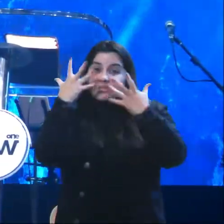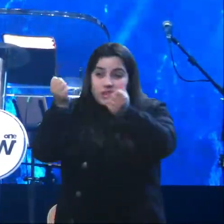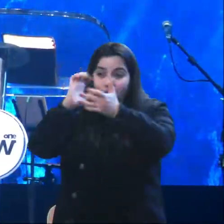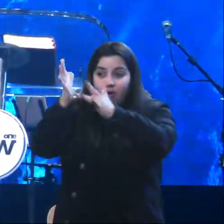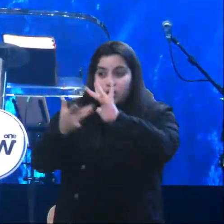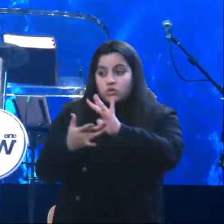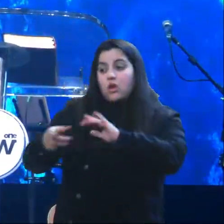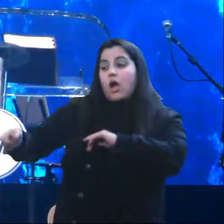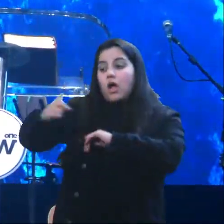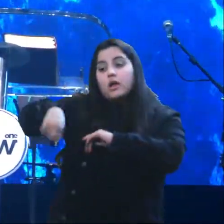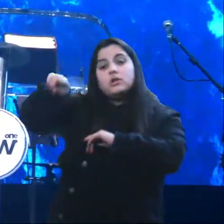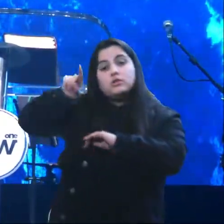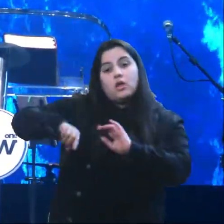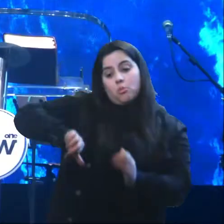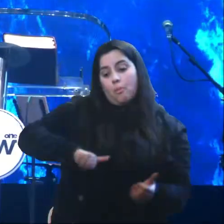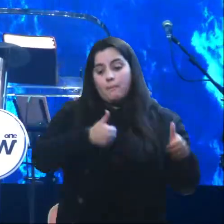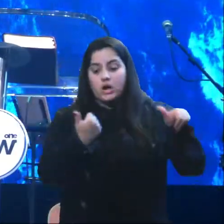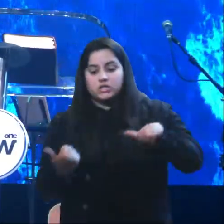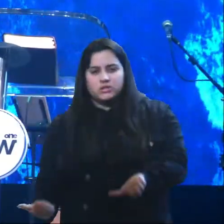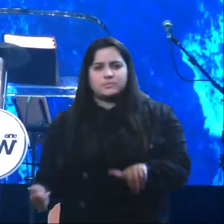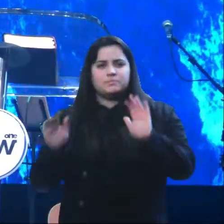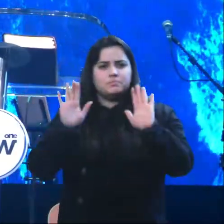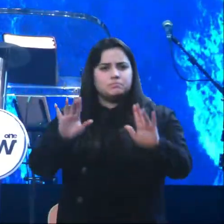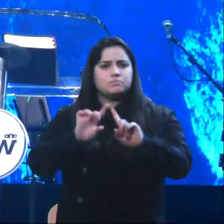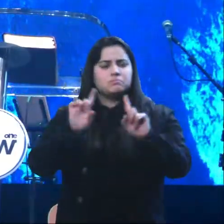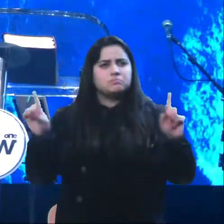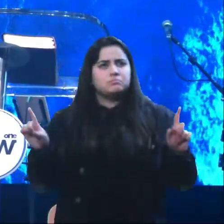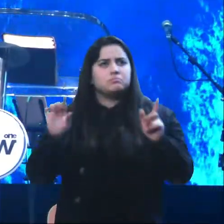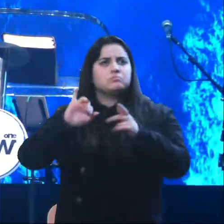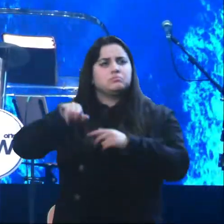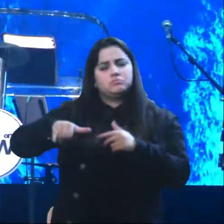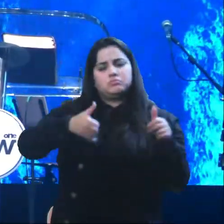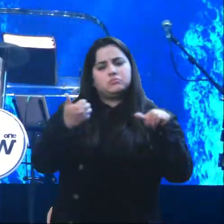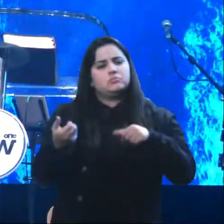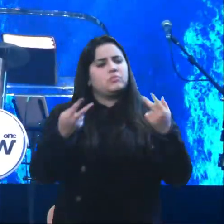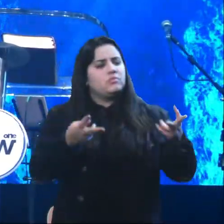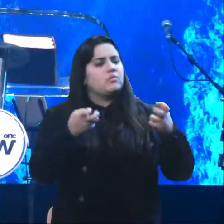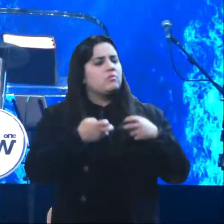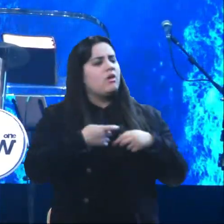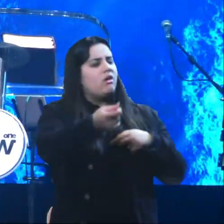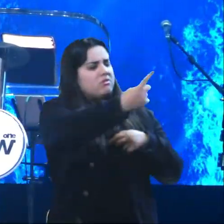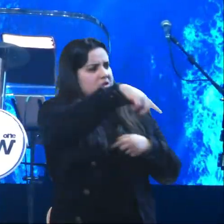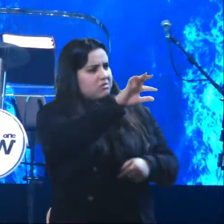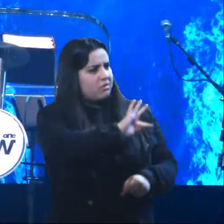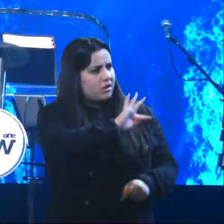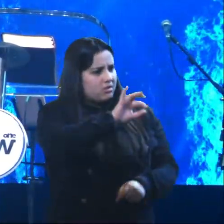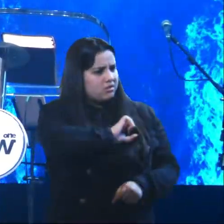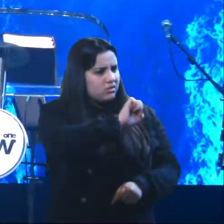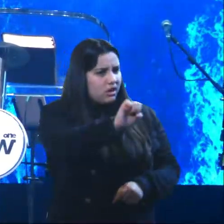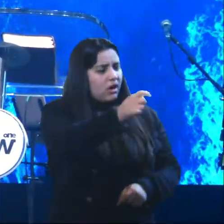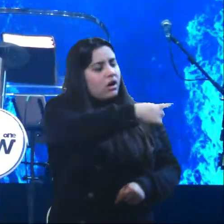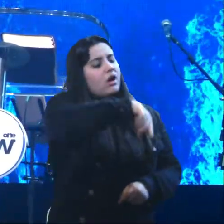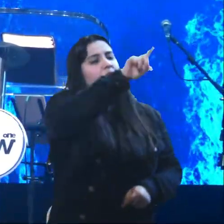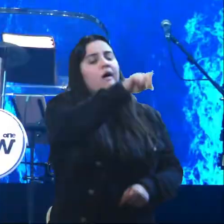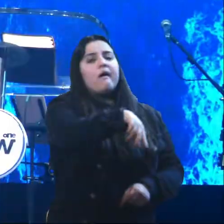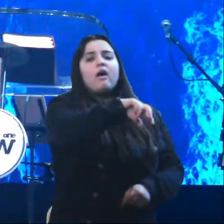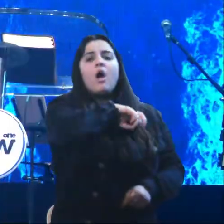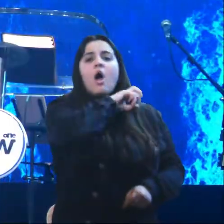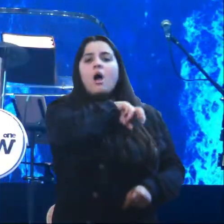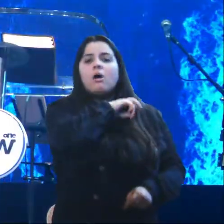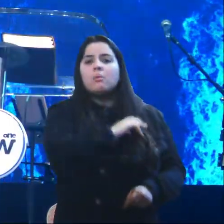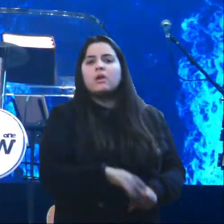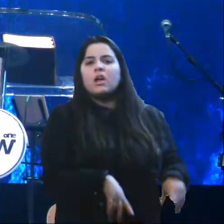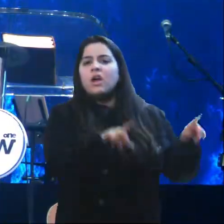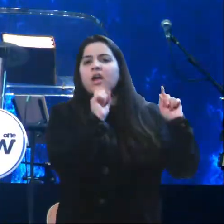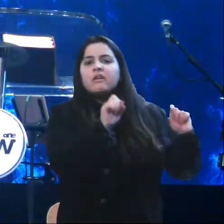muitos fariseus e saduceus vinham para onde ele estava batizando, disse-lhes: raça de víboras, quem deu a vocês